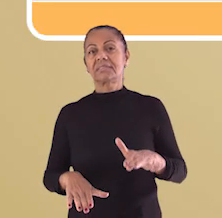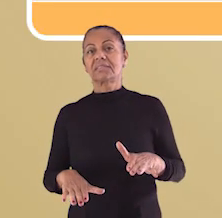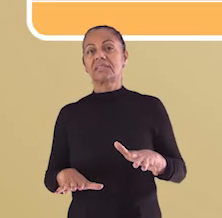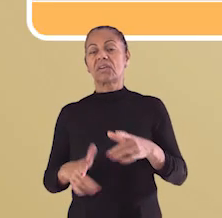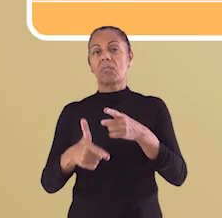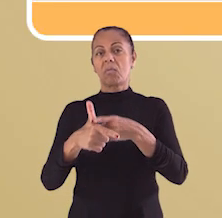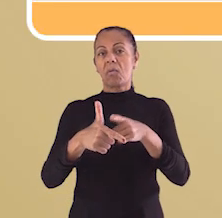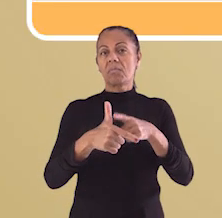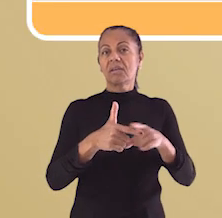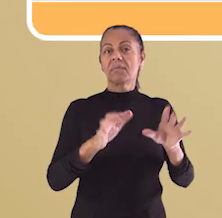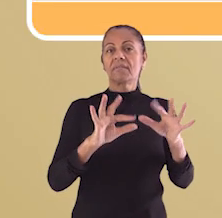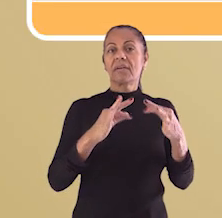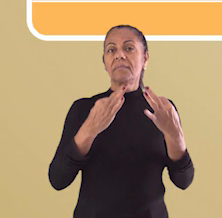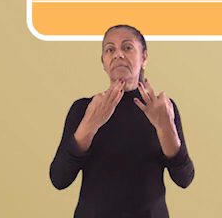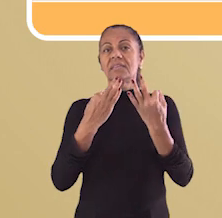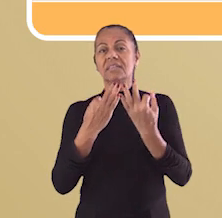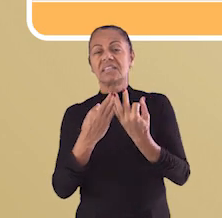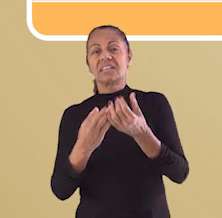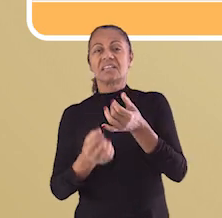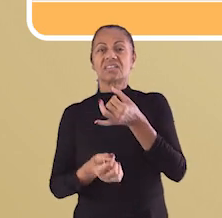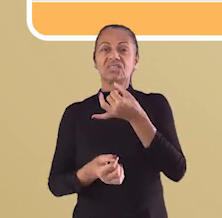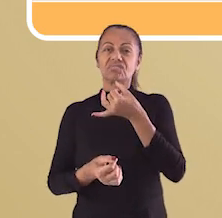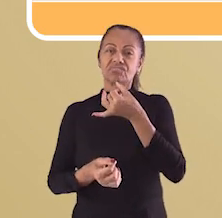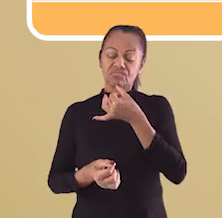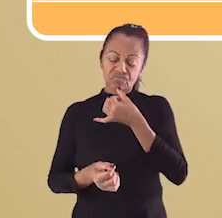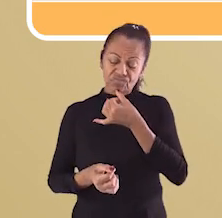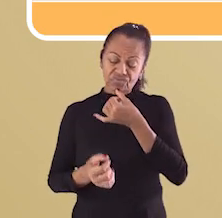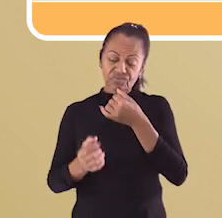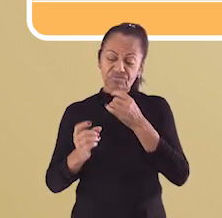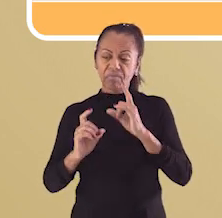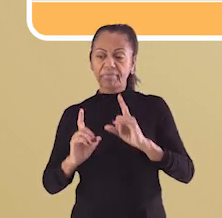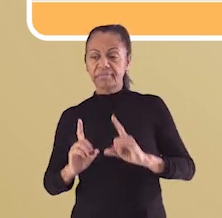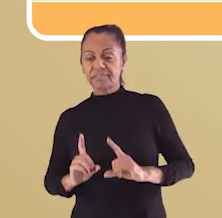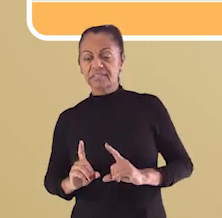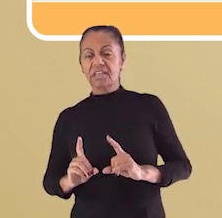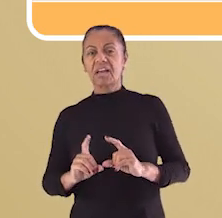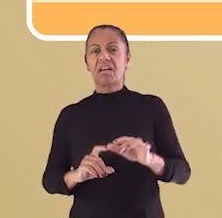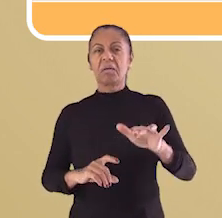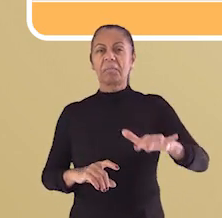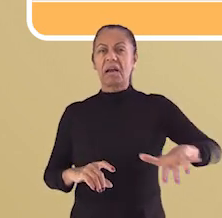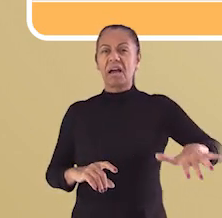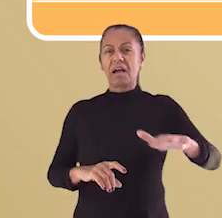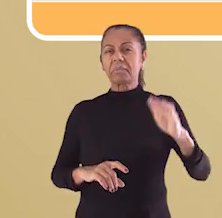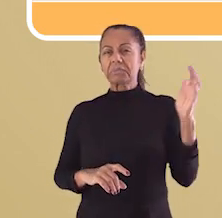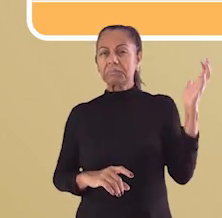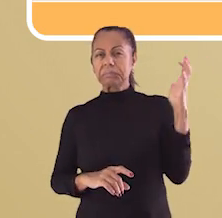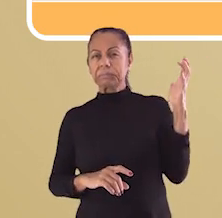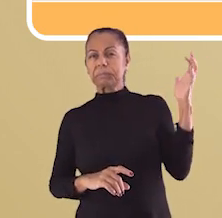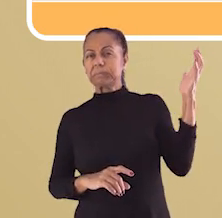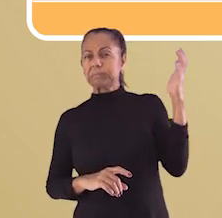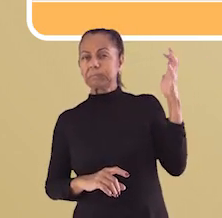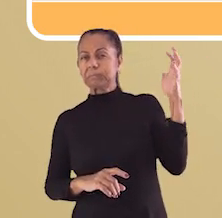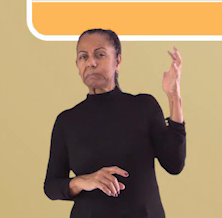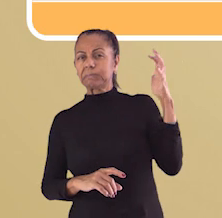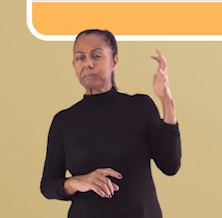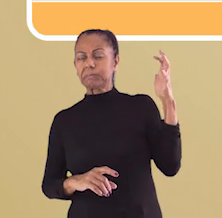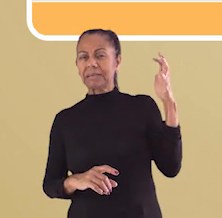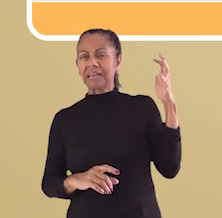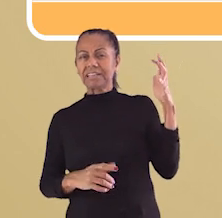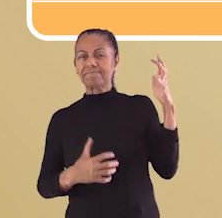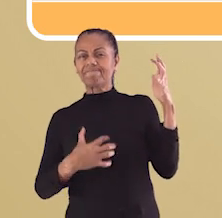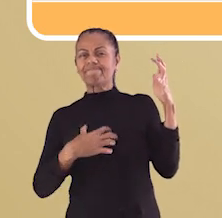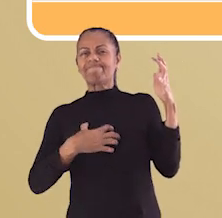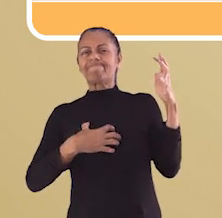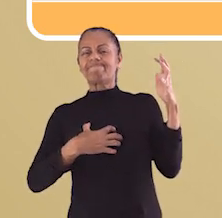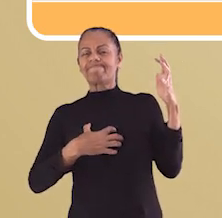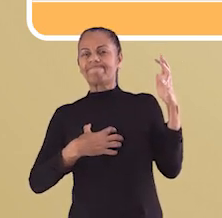sente feliz? Quando você come, sempre que você ficar triste, você vai procurar comida, né? No ambiente de cobrança, de pressão,